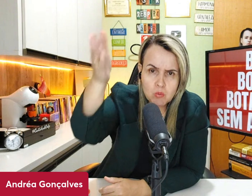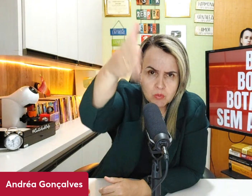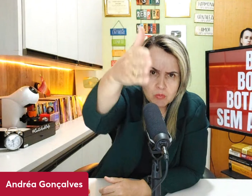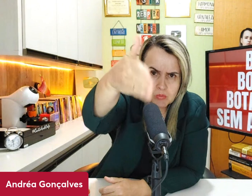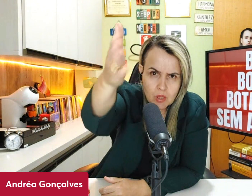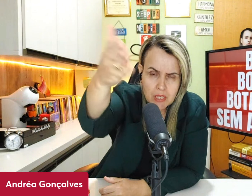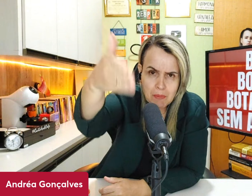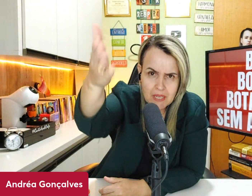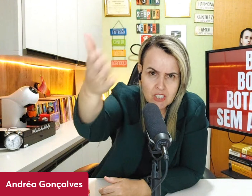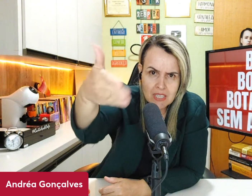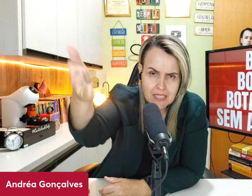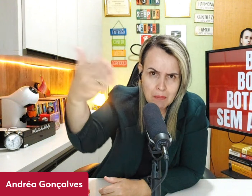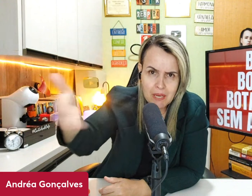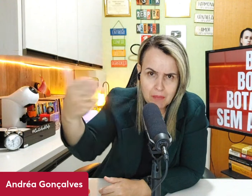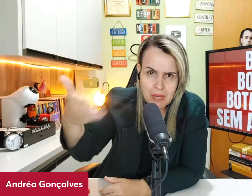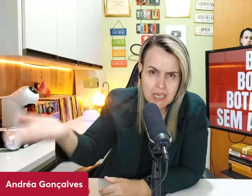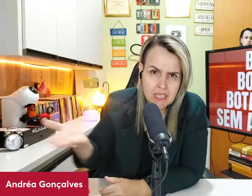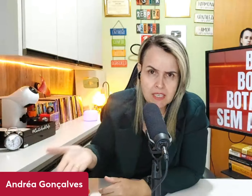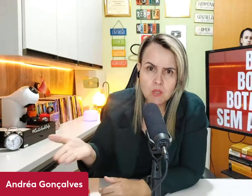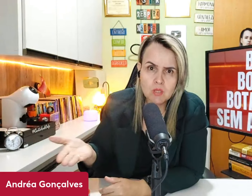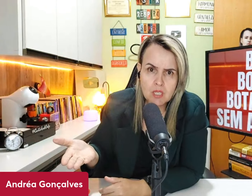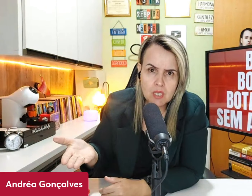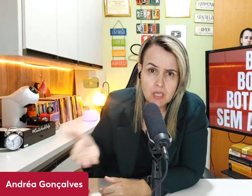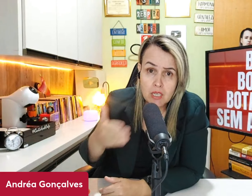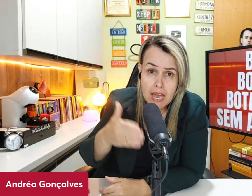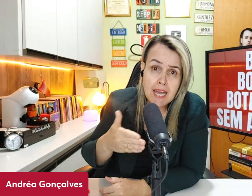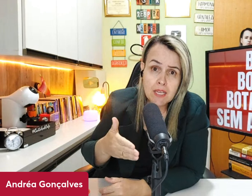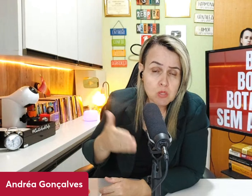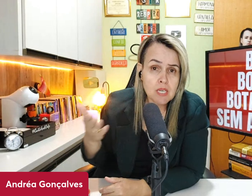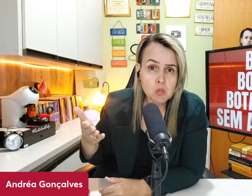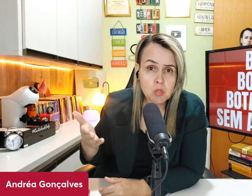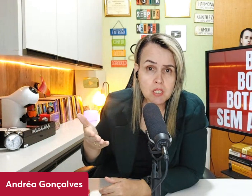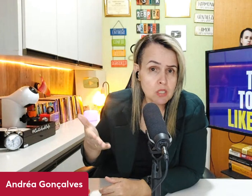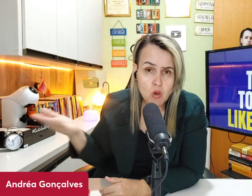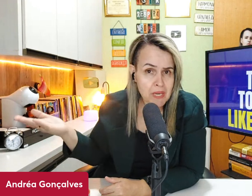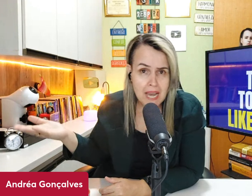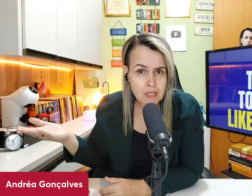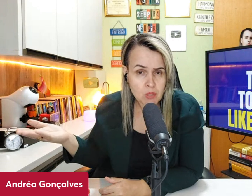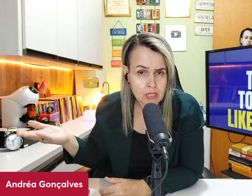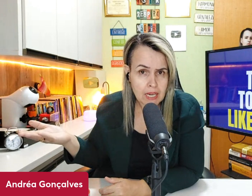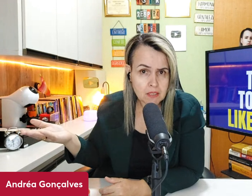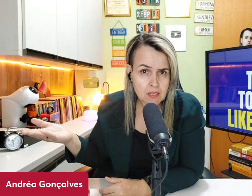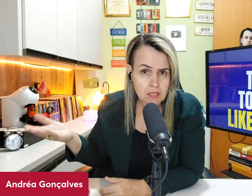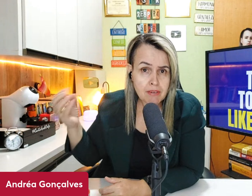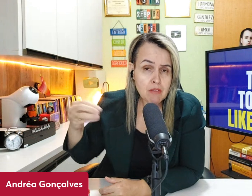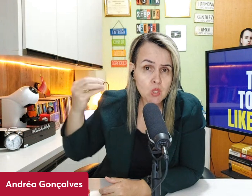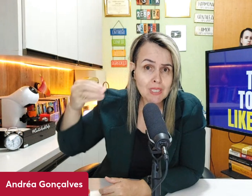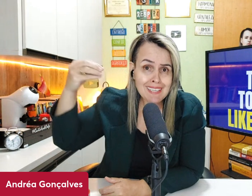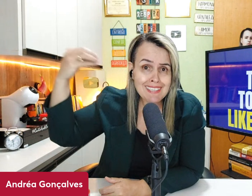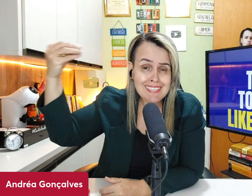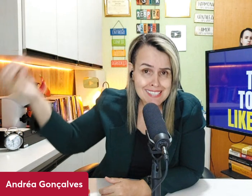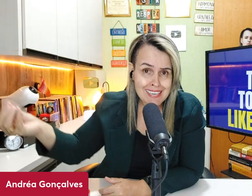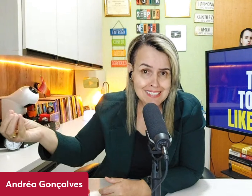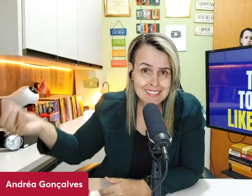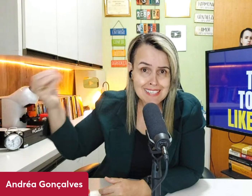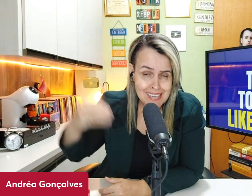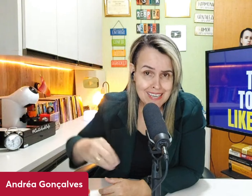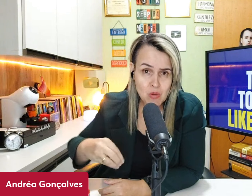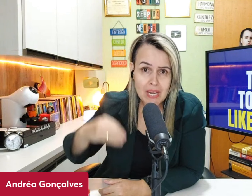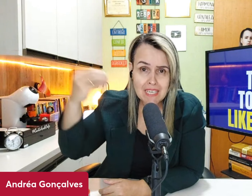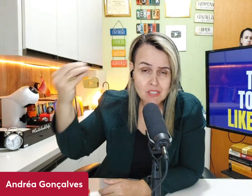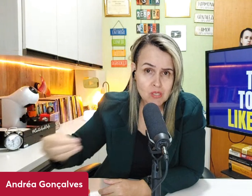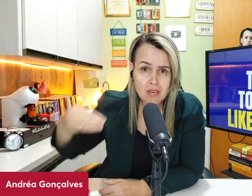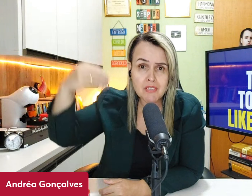eles são tão ali para candidatar para paraa reeleição e lá nos Estados Unidos você não é obrigado a votar vai votar quem quiser você